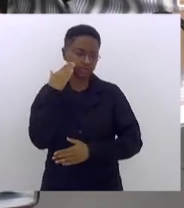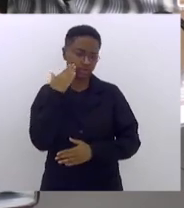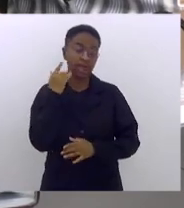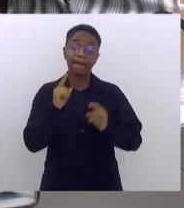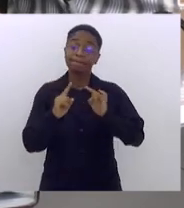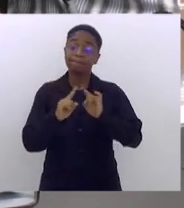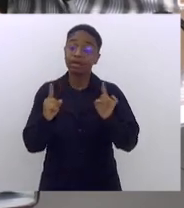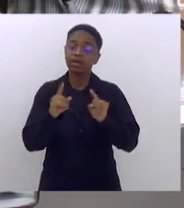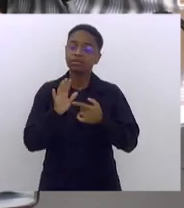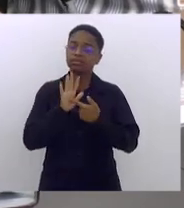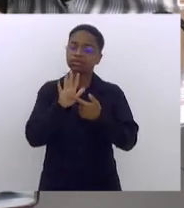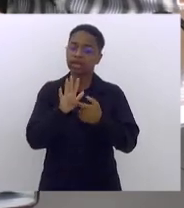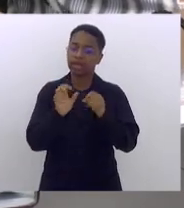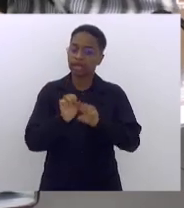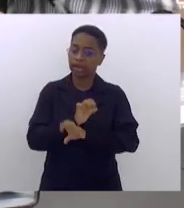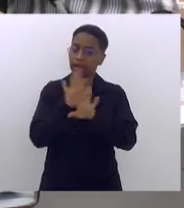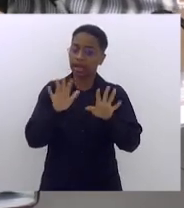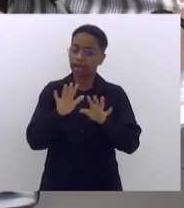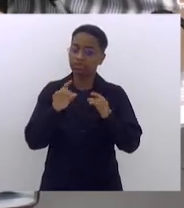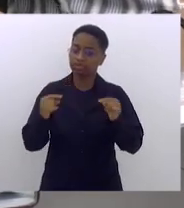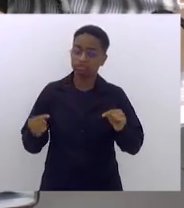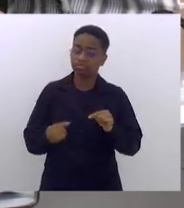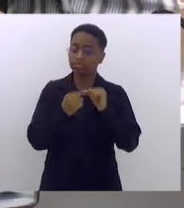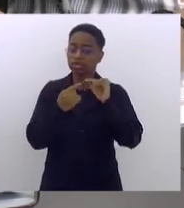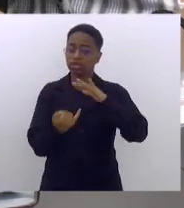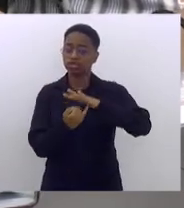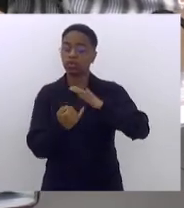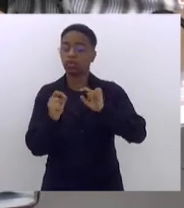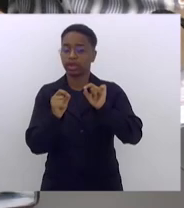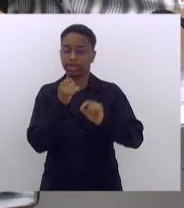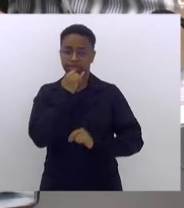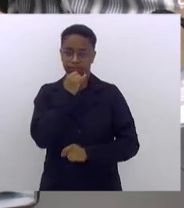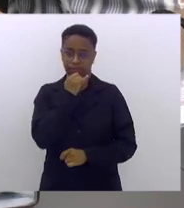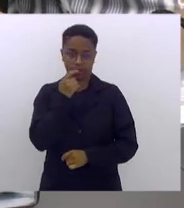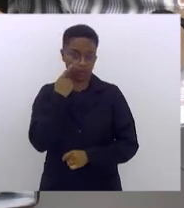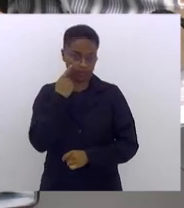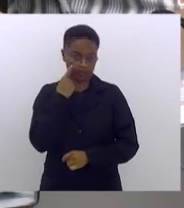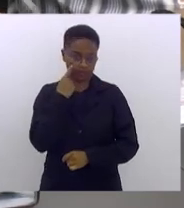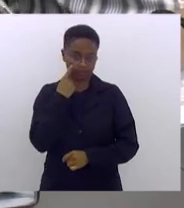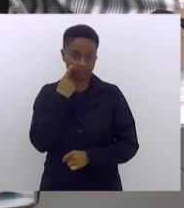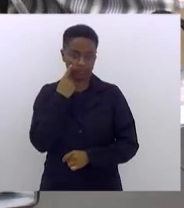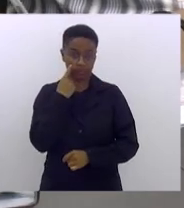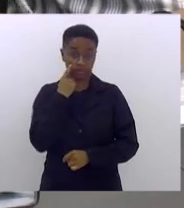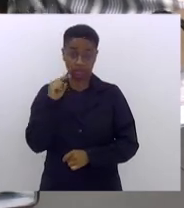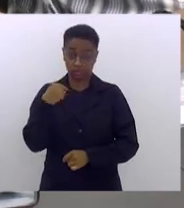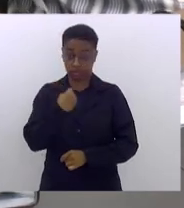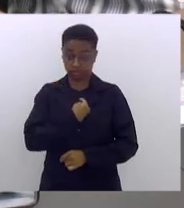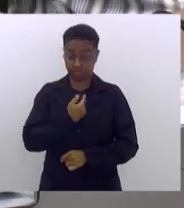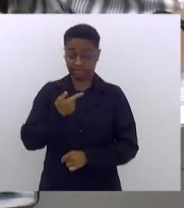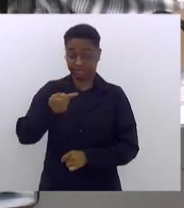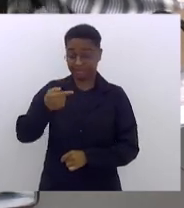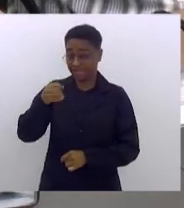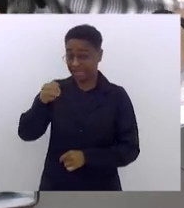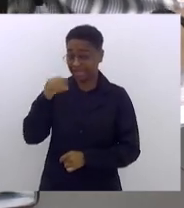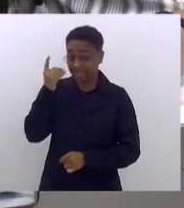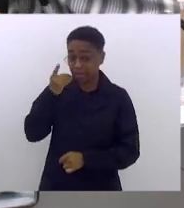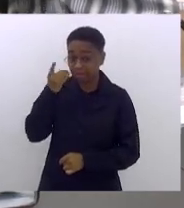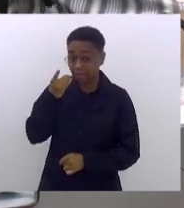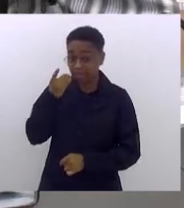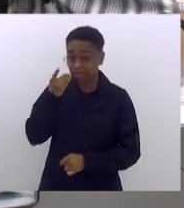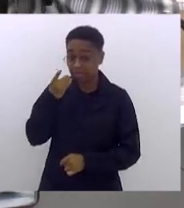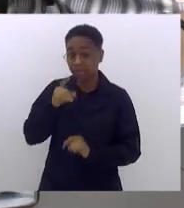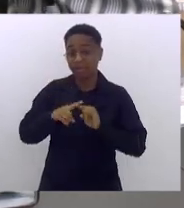para ficar claro... Vamos institucionalizar isso. Institucionalizar de alguma maneira, tipo assim, olha, como somos 70, cada um